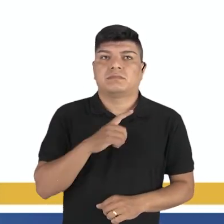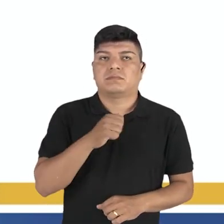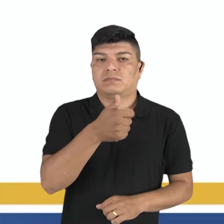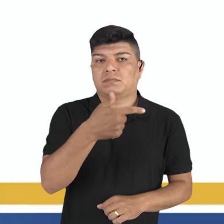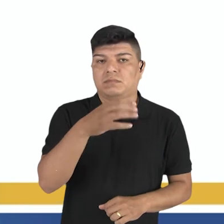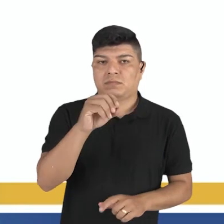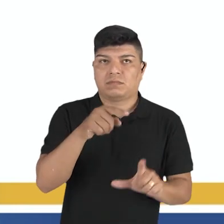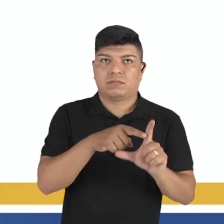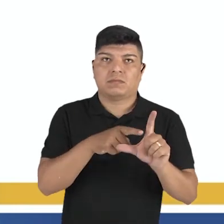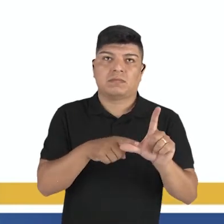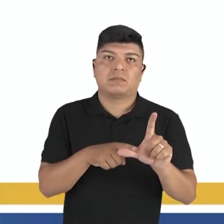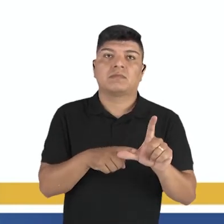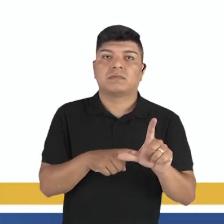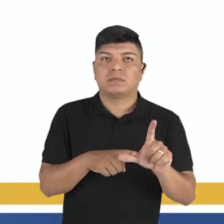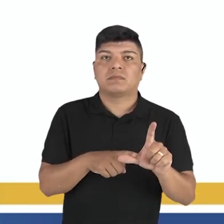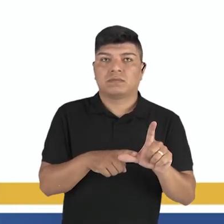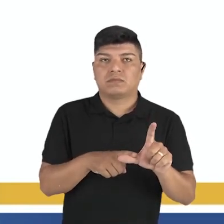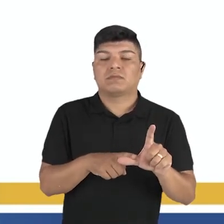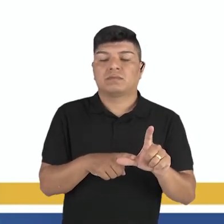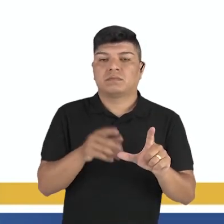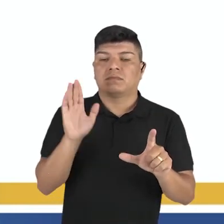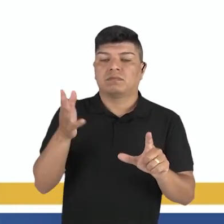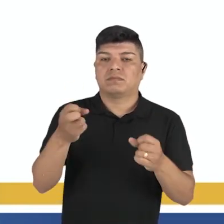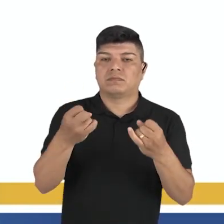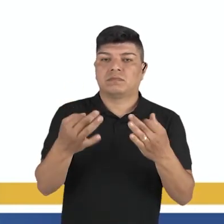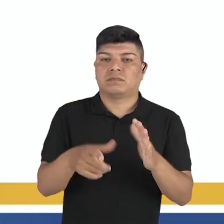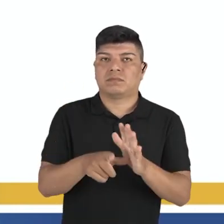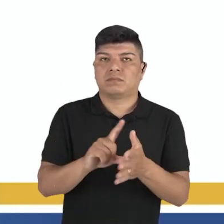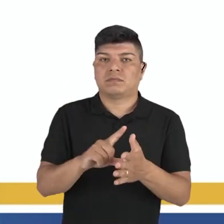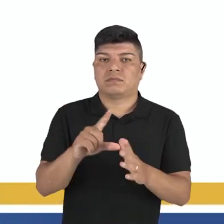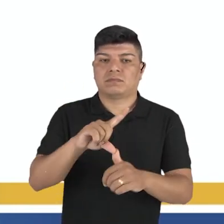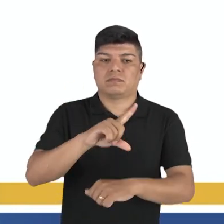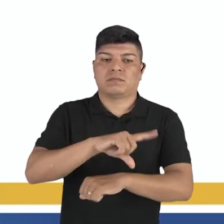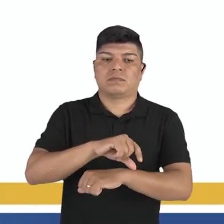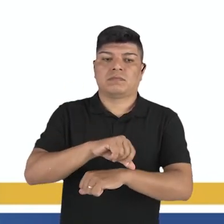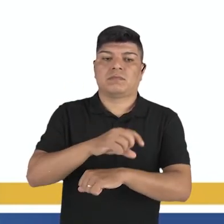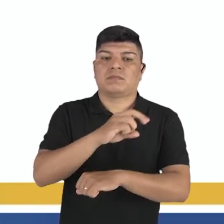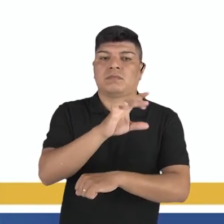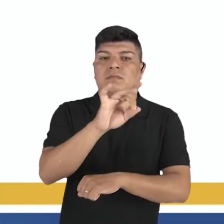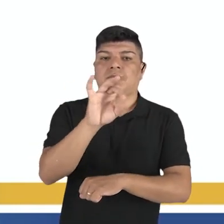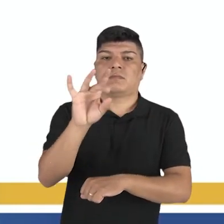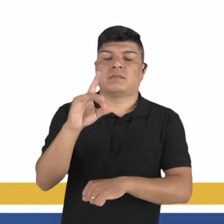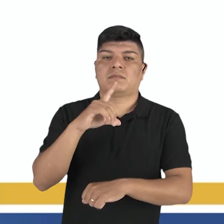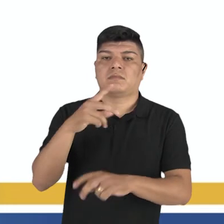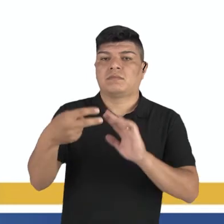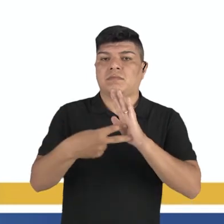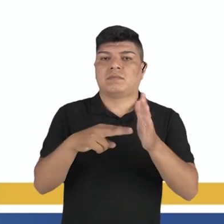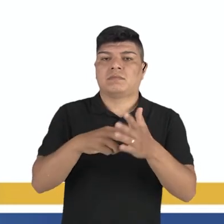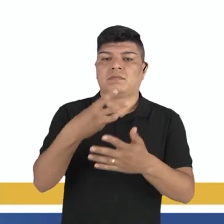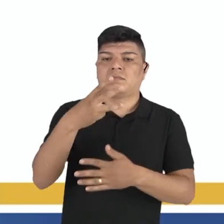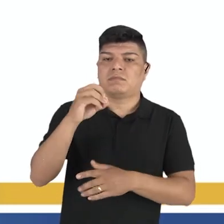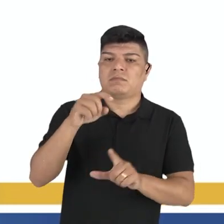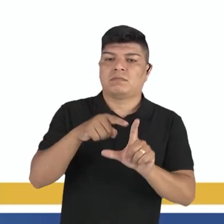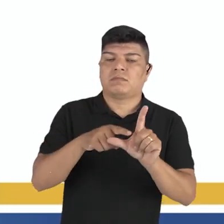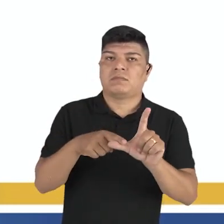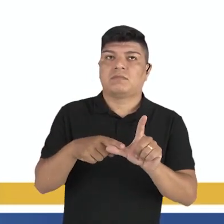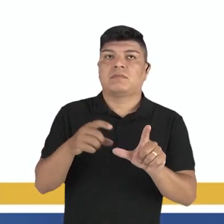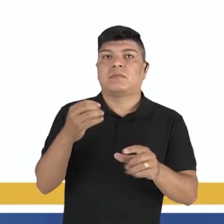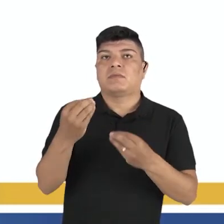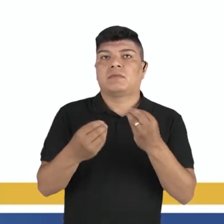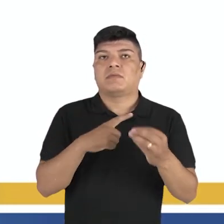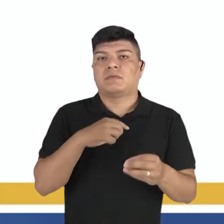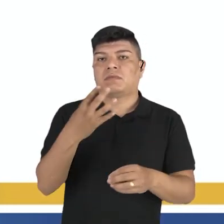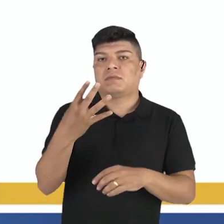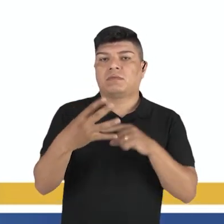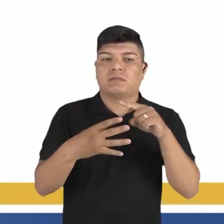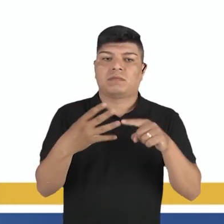ângulo de 120 graus aí, porque como eu já disse anteriormente, no relógio, cada parte equivale a 30 graus. E como eu tenho 4